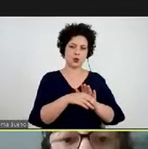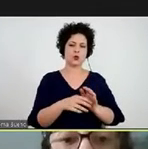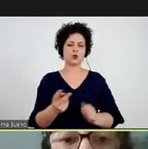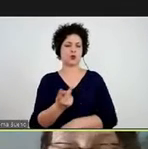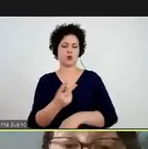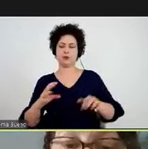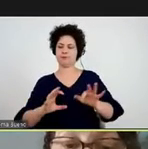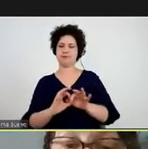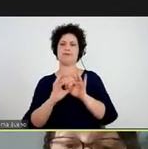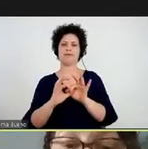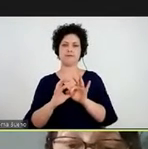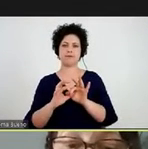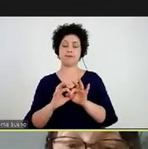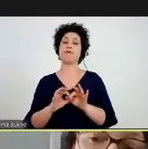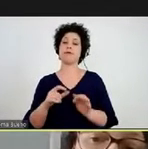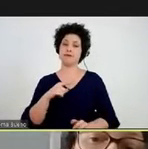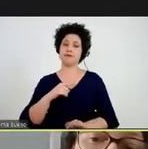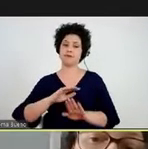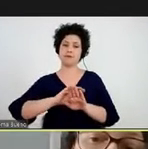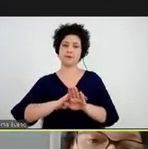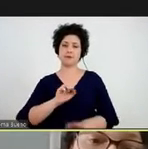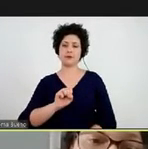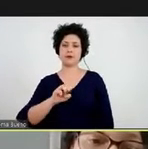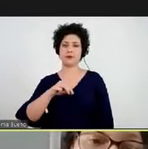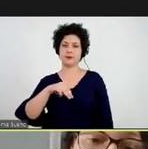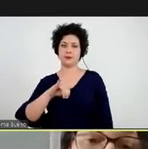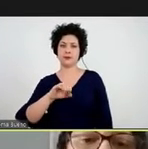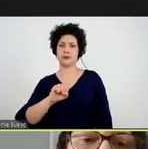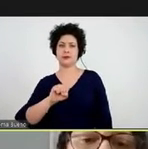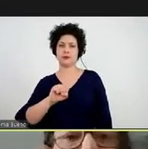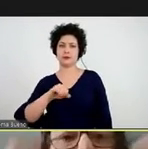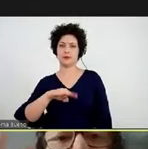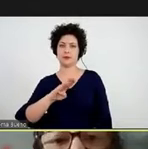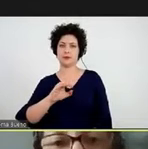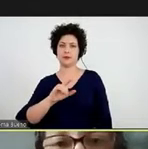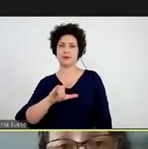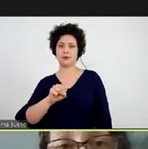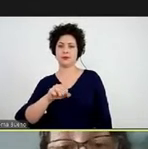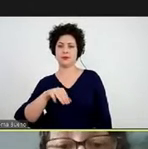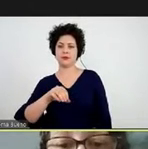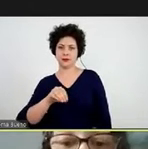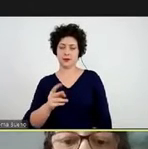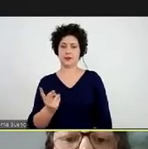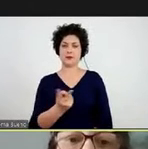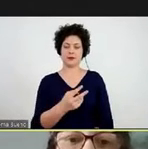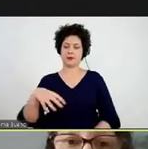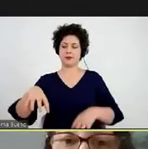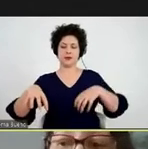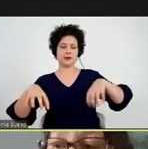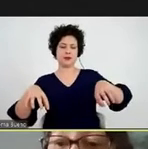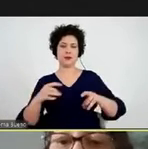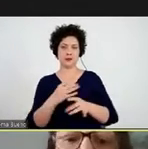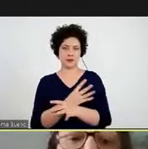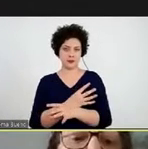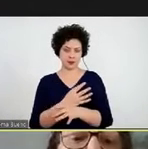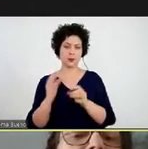onde habita o semissimbolismo, que é o conceito que nos interessa nesse momento. Bem, então, tendo esses dois cenários